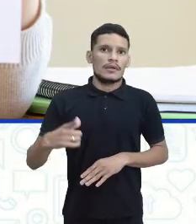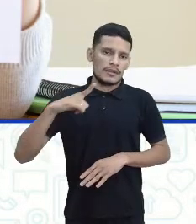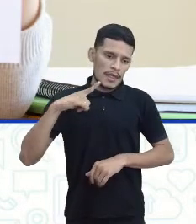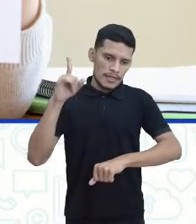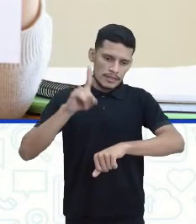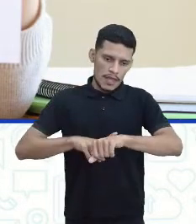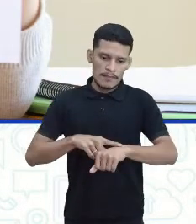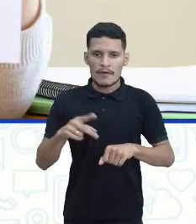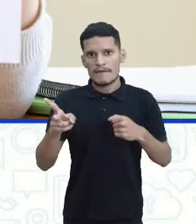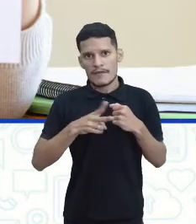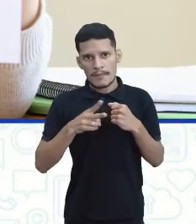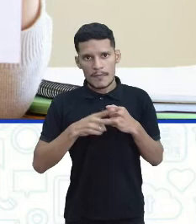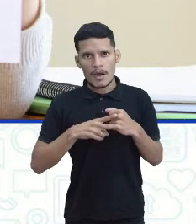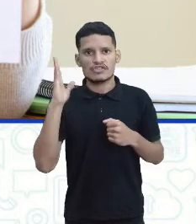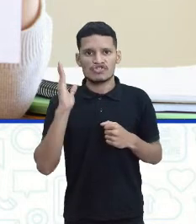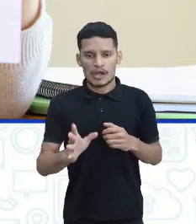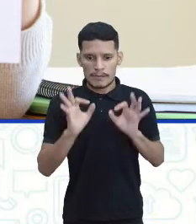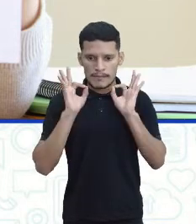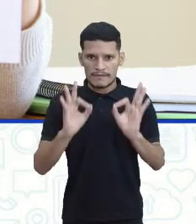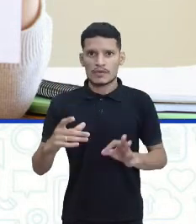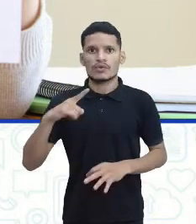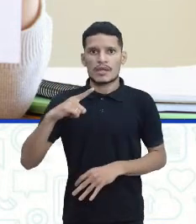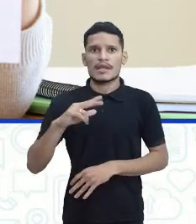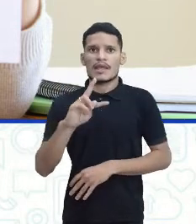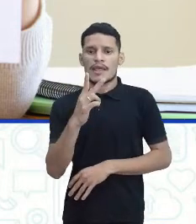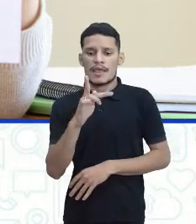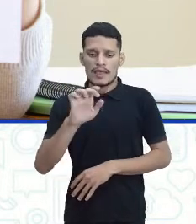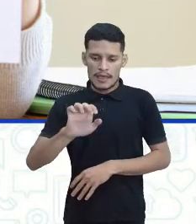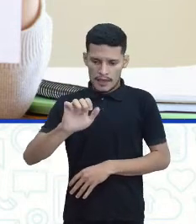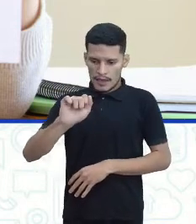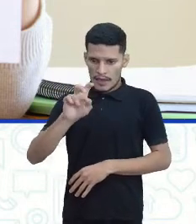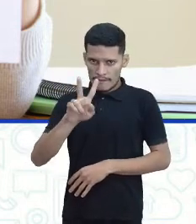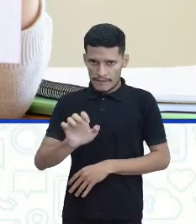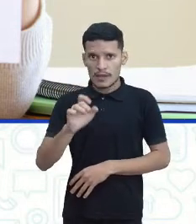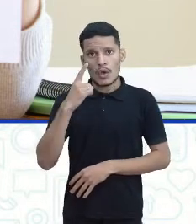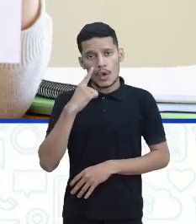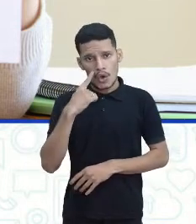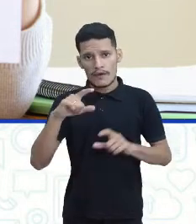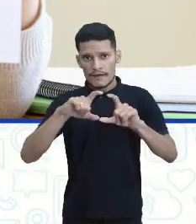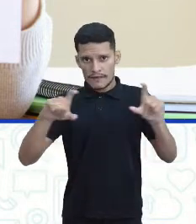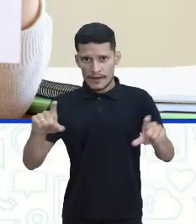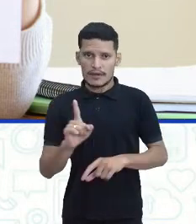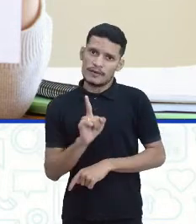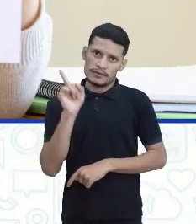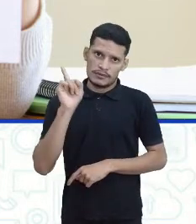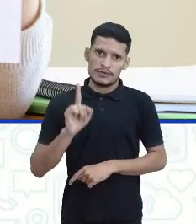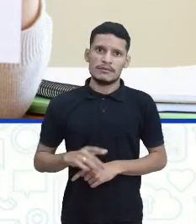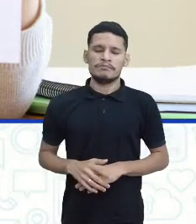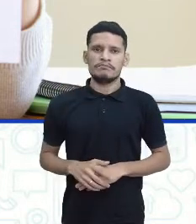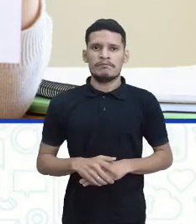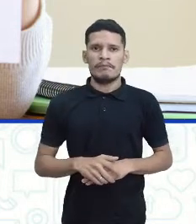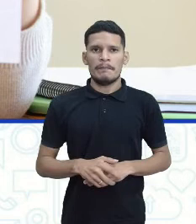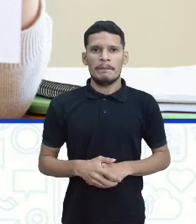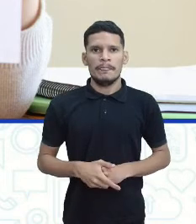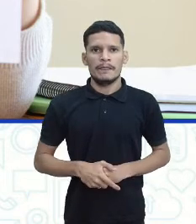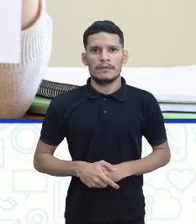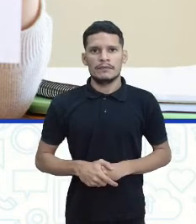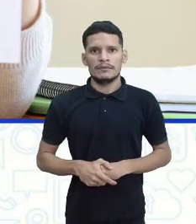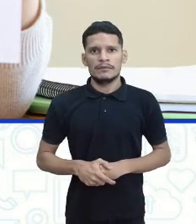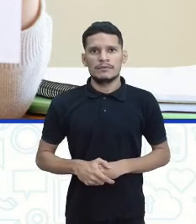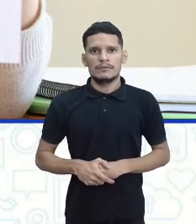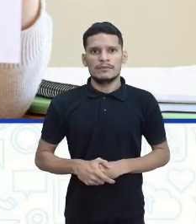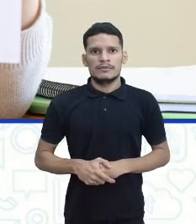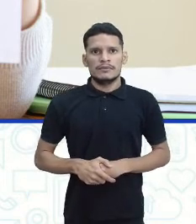verbal perfeito, tem um verbo have, tá? Então, ó, if I fail, at least I will have failed by my